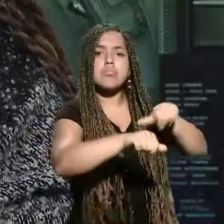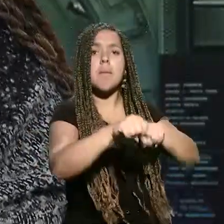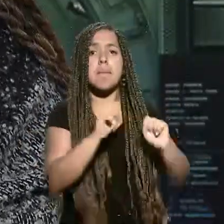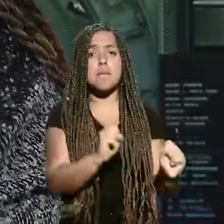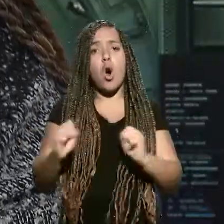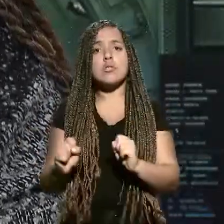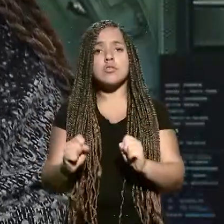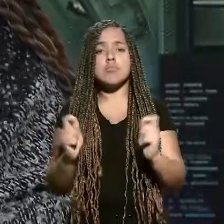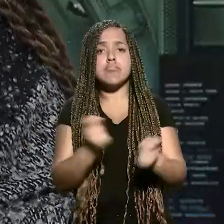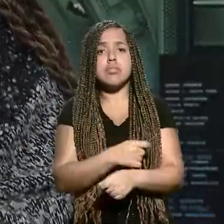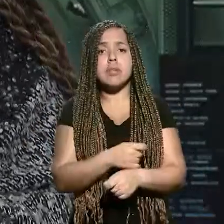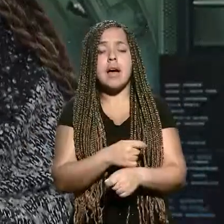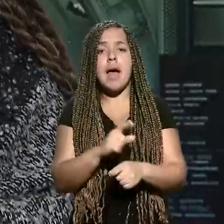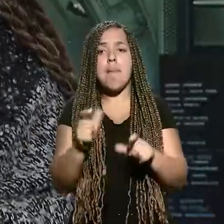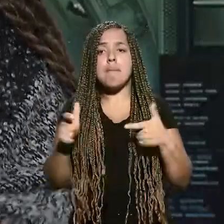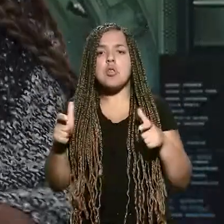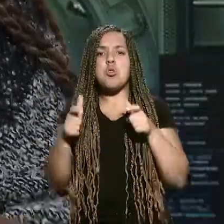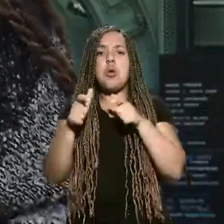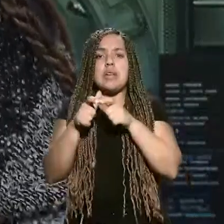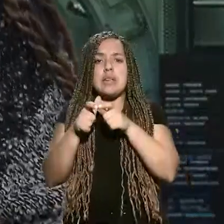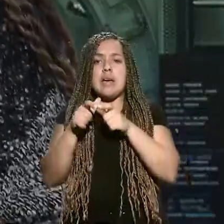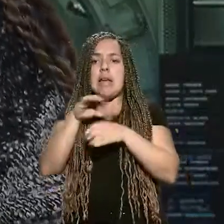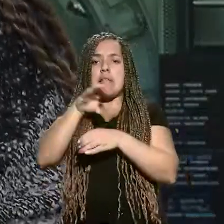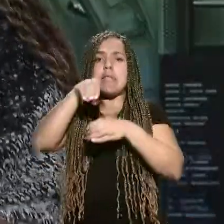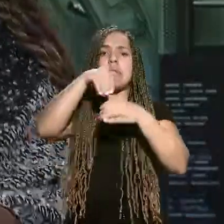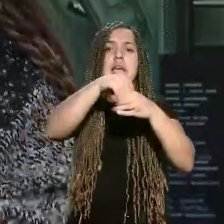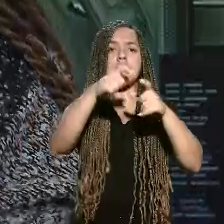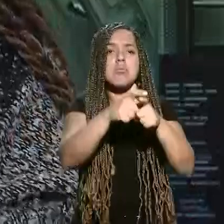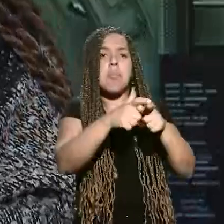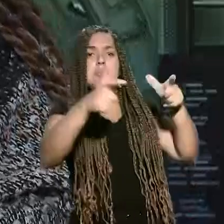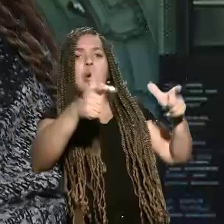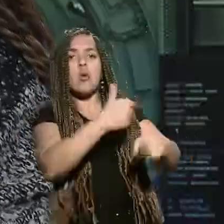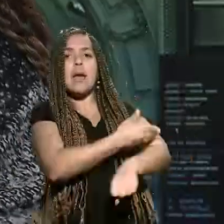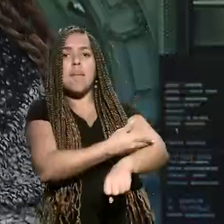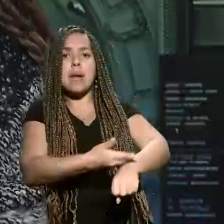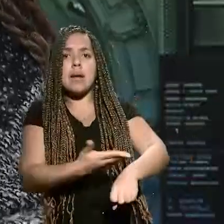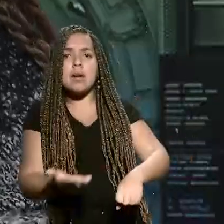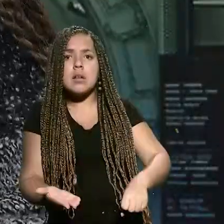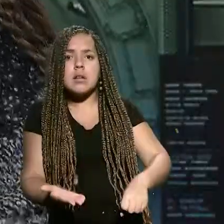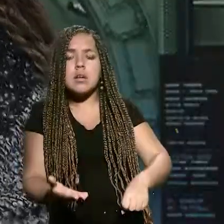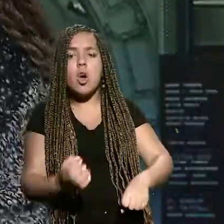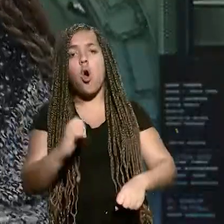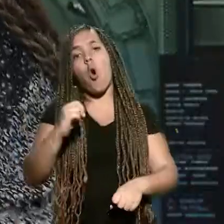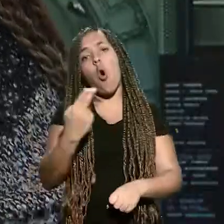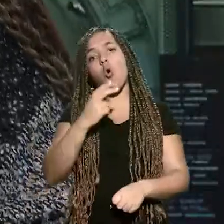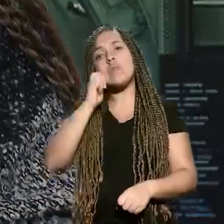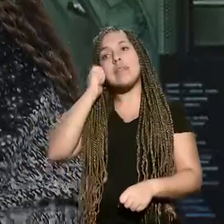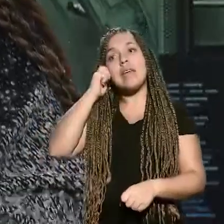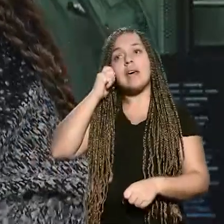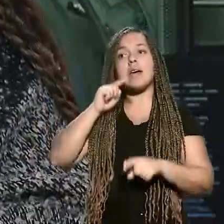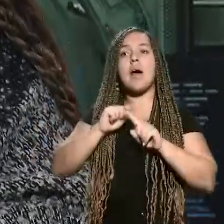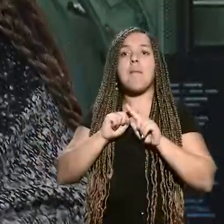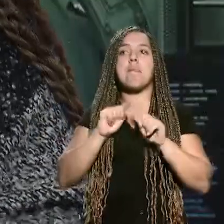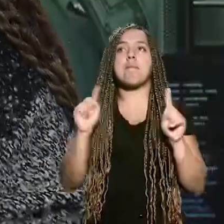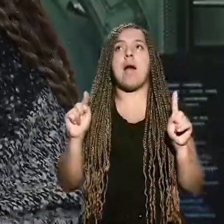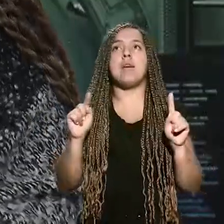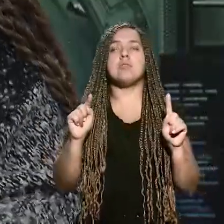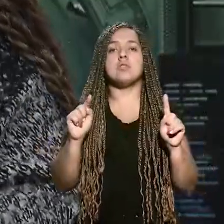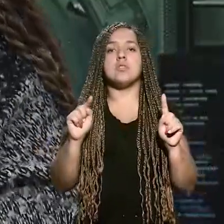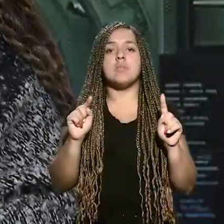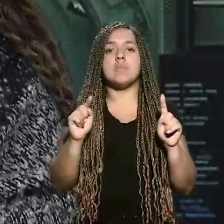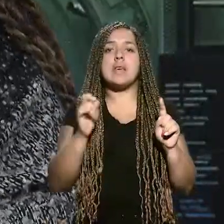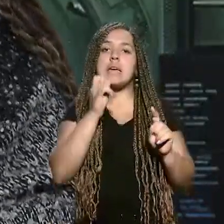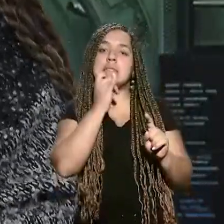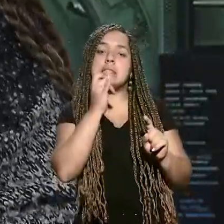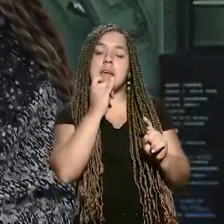marca muito isso, e é minoria numa maioria branca ou, né, talvez negra,